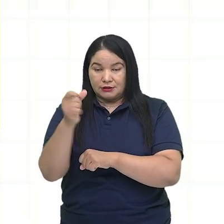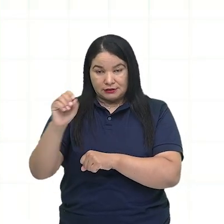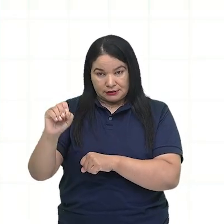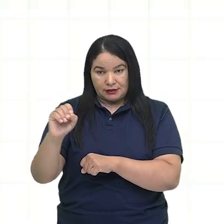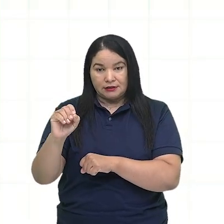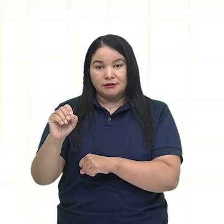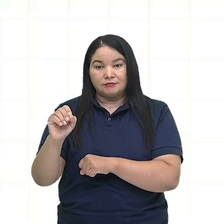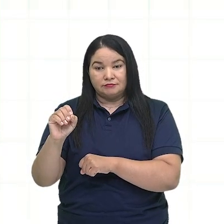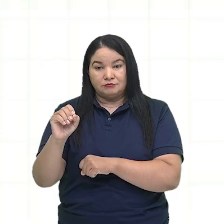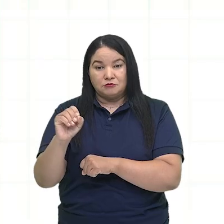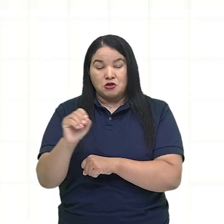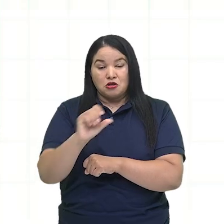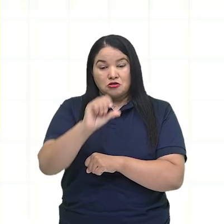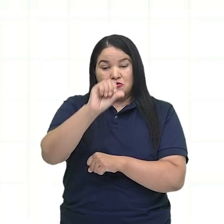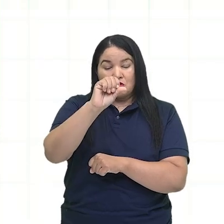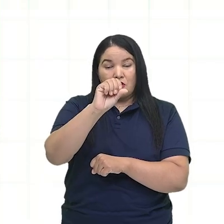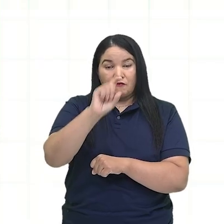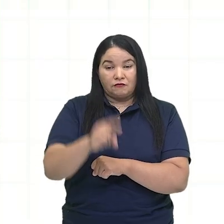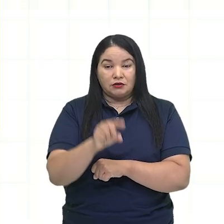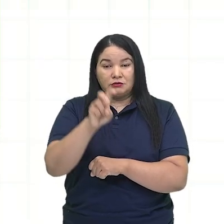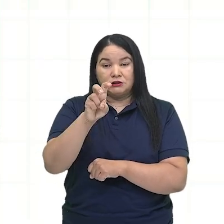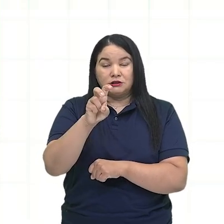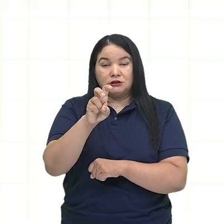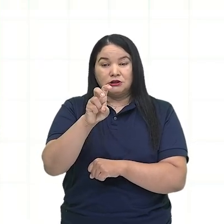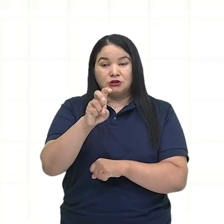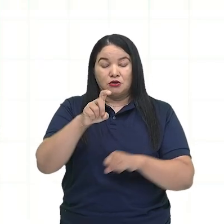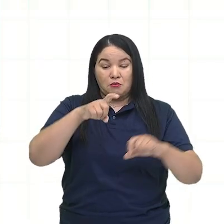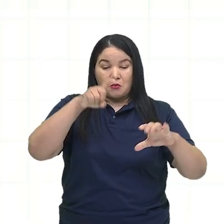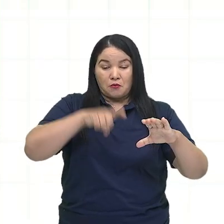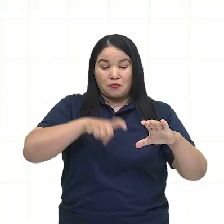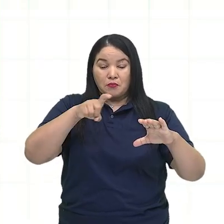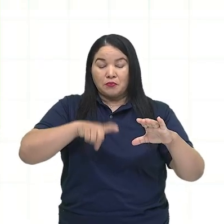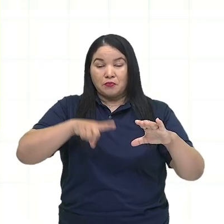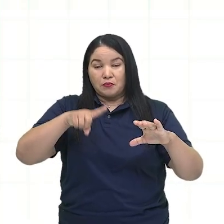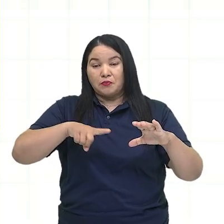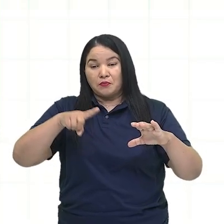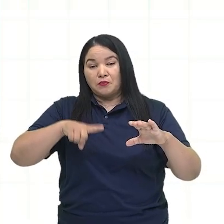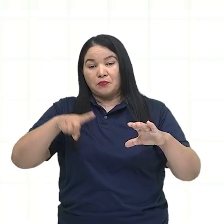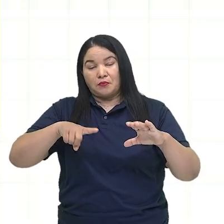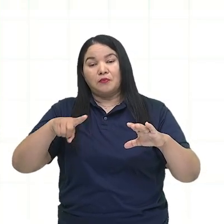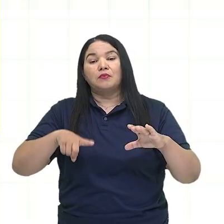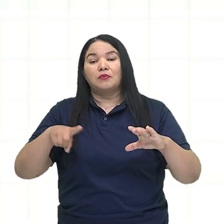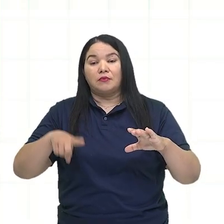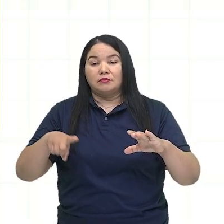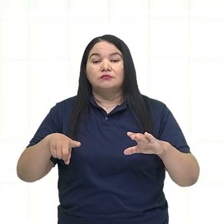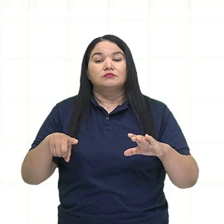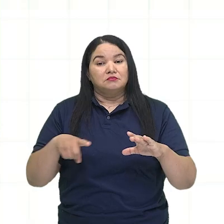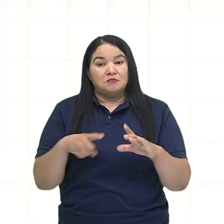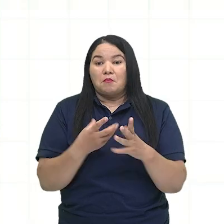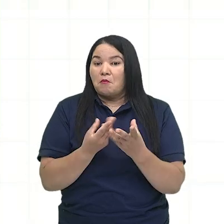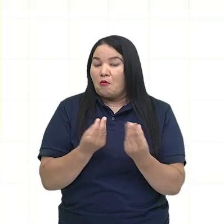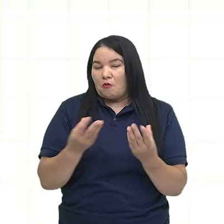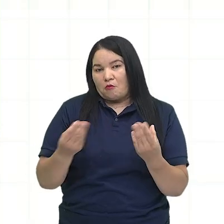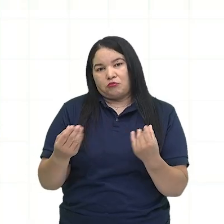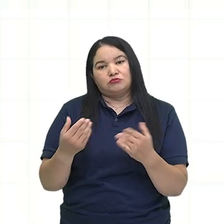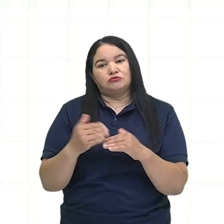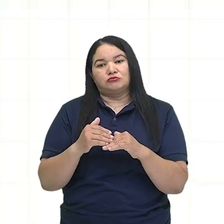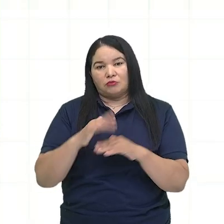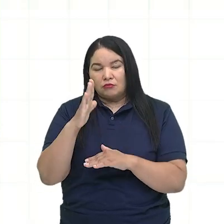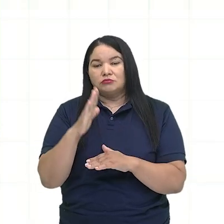1960, com 9,5 de magnitude na escala Richter. Isso é muito,